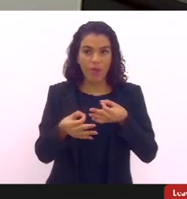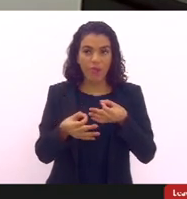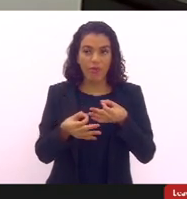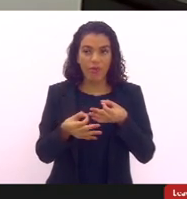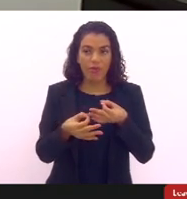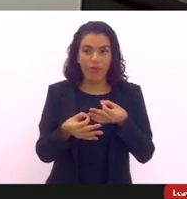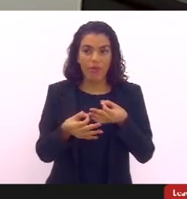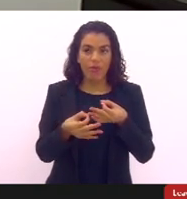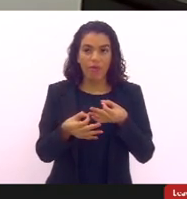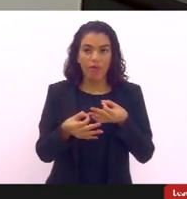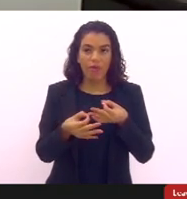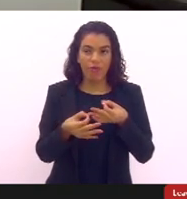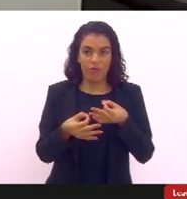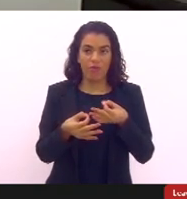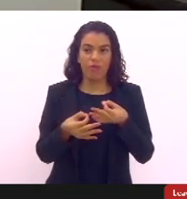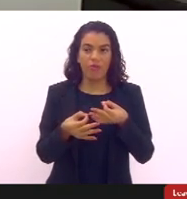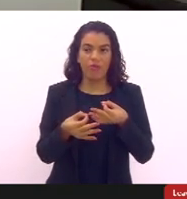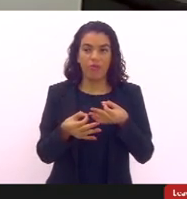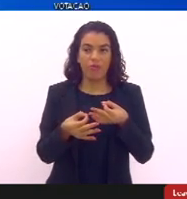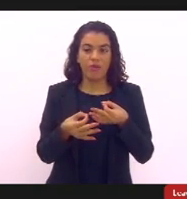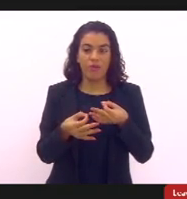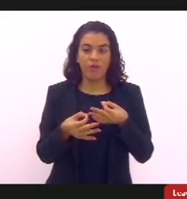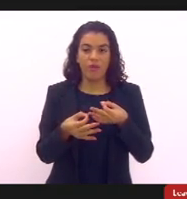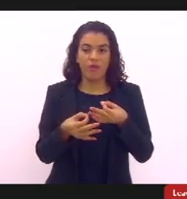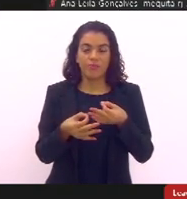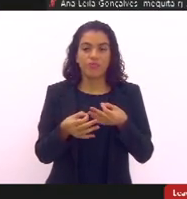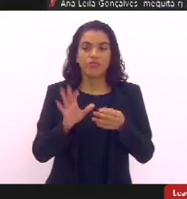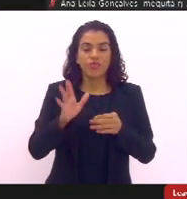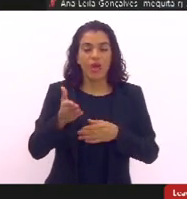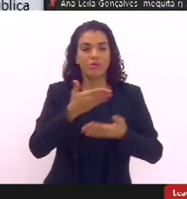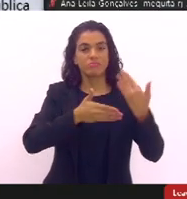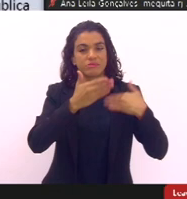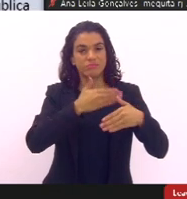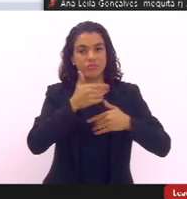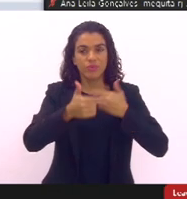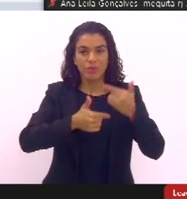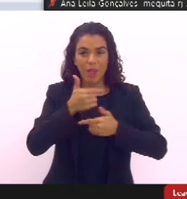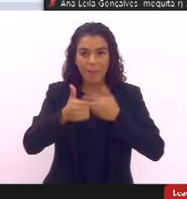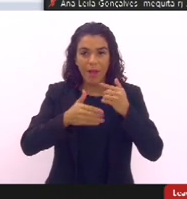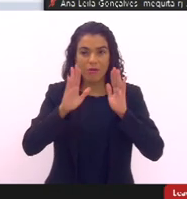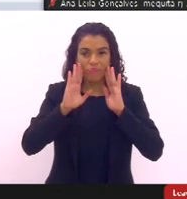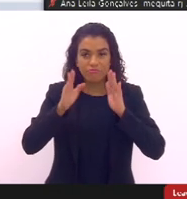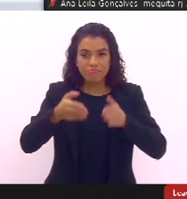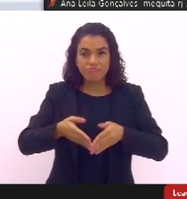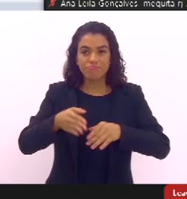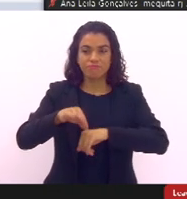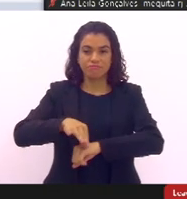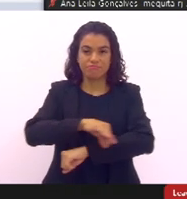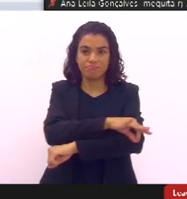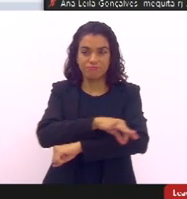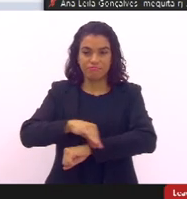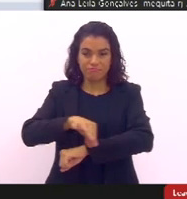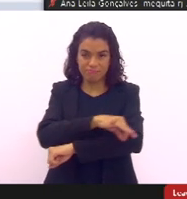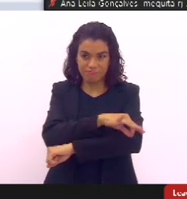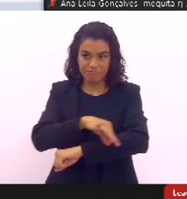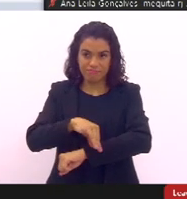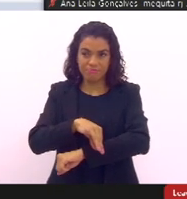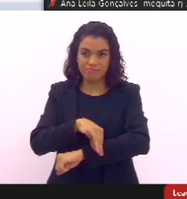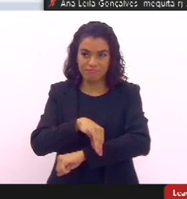que já havia sido feito um trabalho pensando na arquitetura,